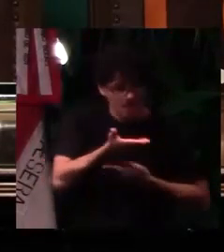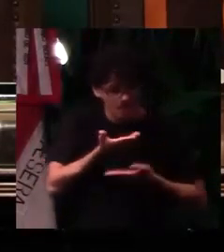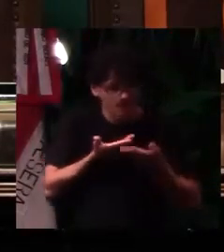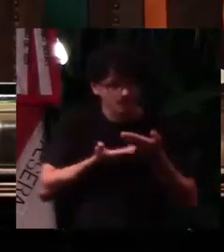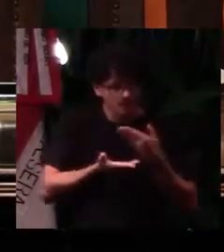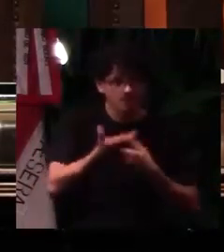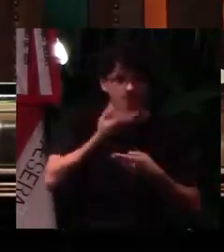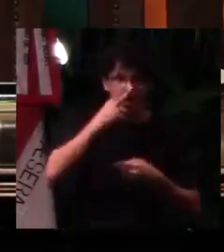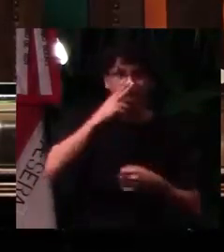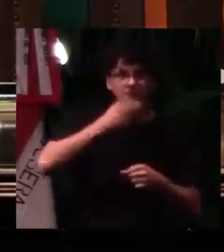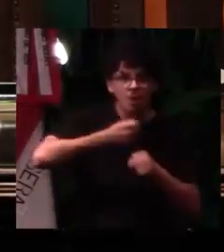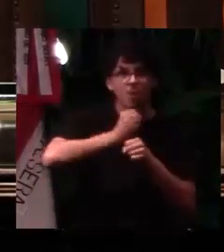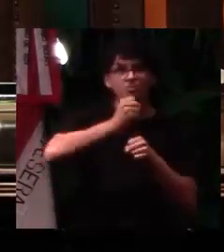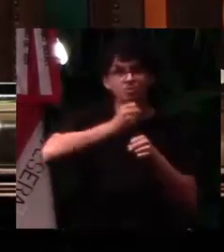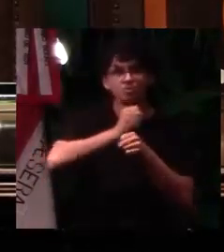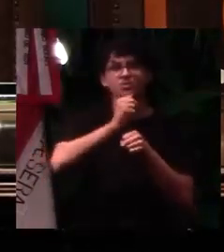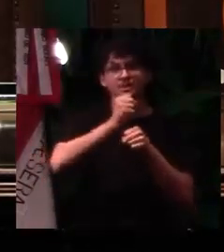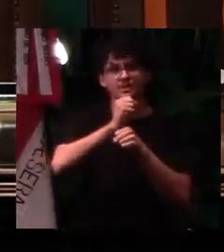ela inclusive,